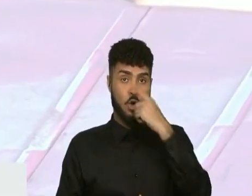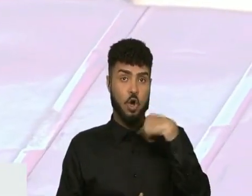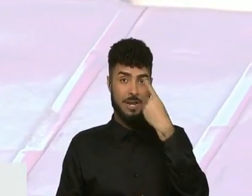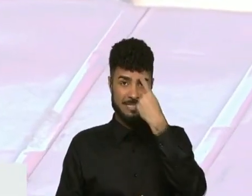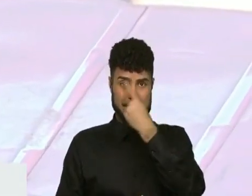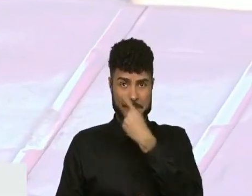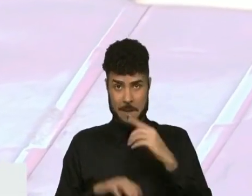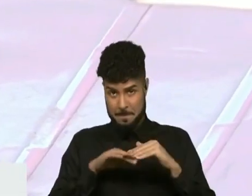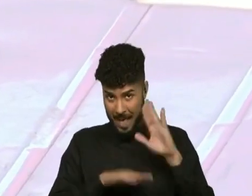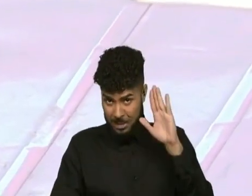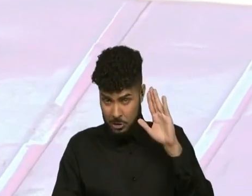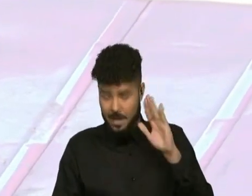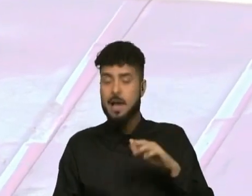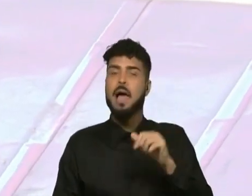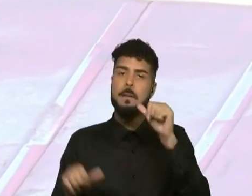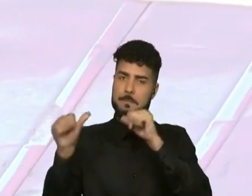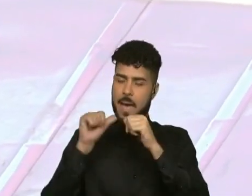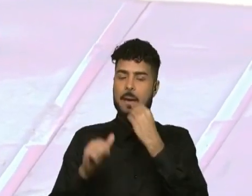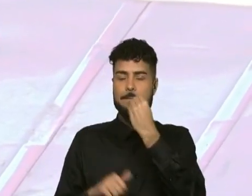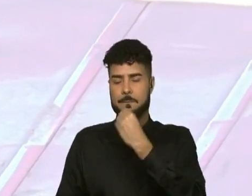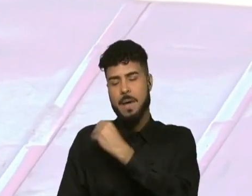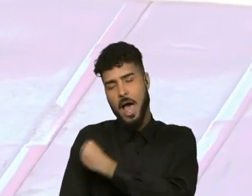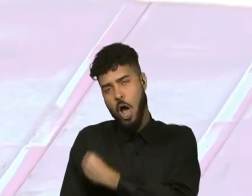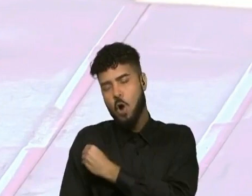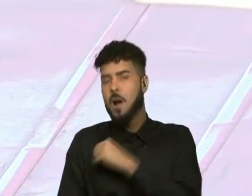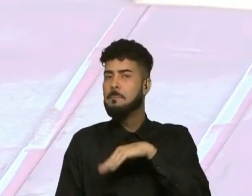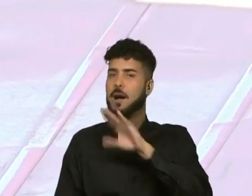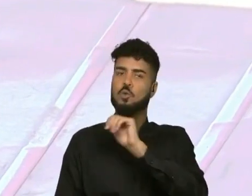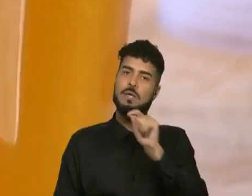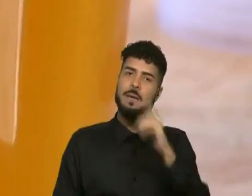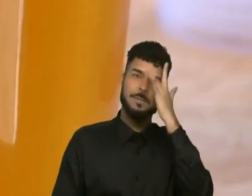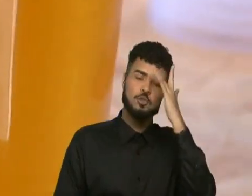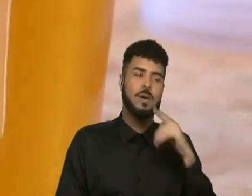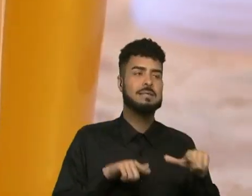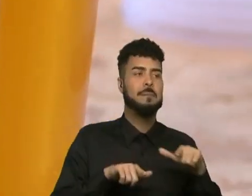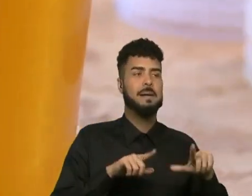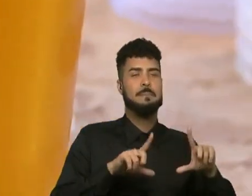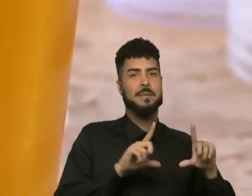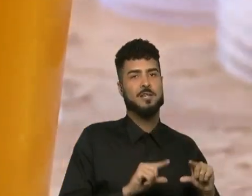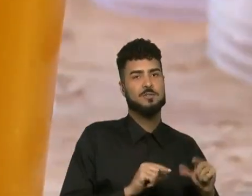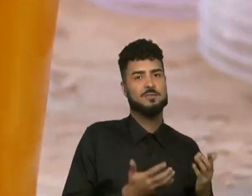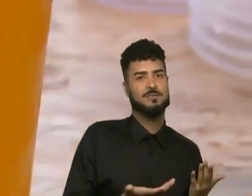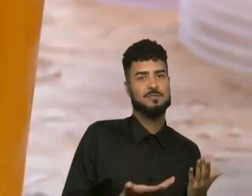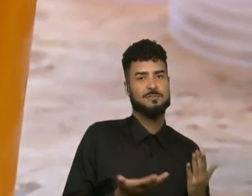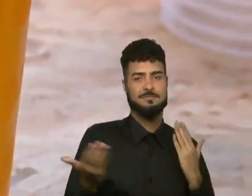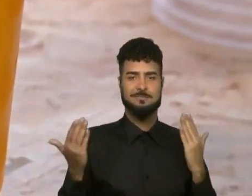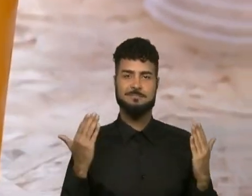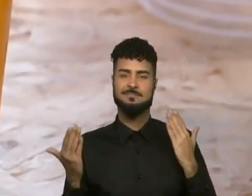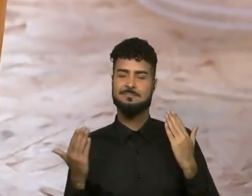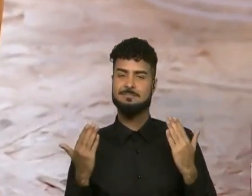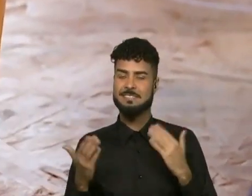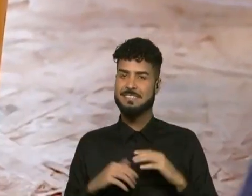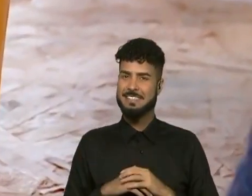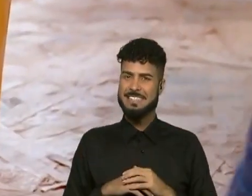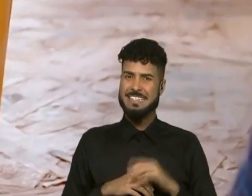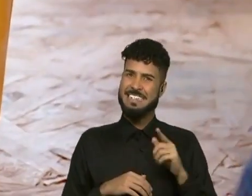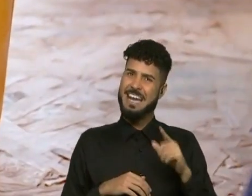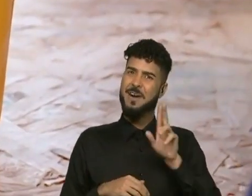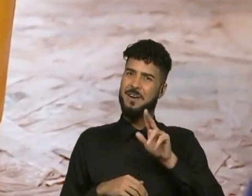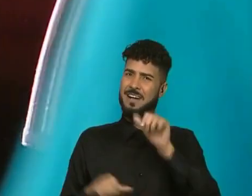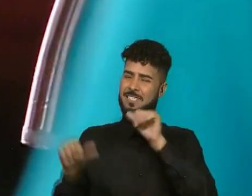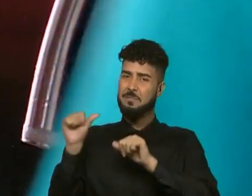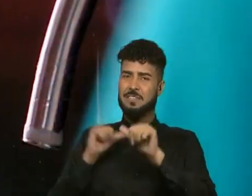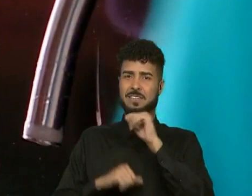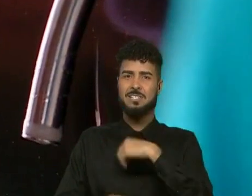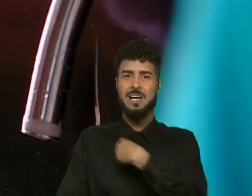costuma ingerir mais álcool que pessoas com carga horária menor. E essa alternativa para aliviar as tensões do